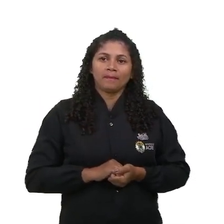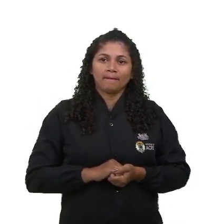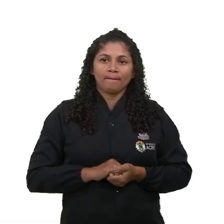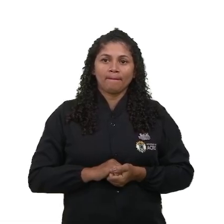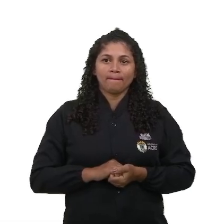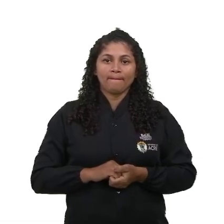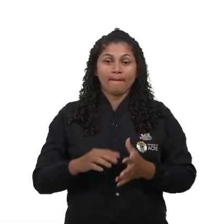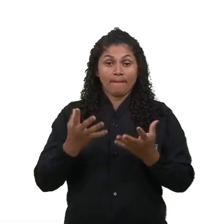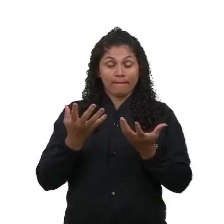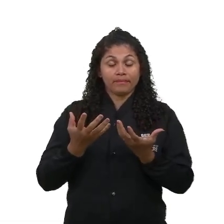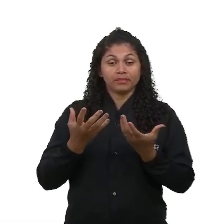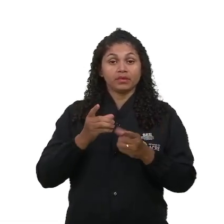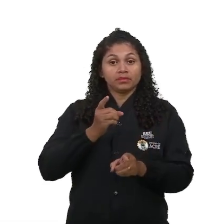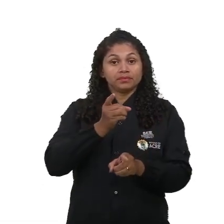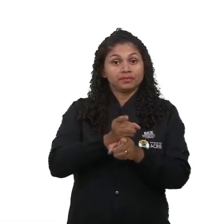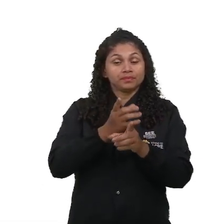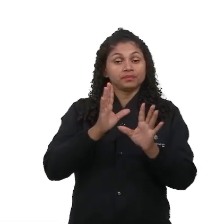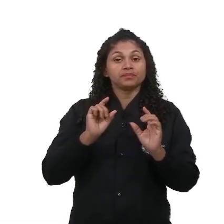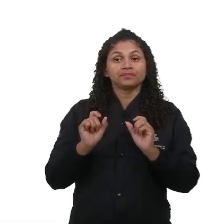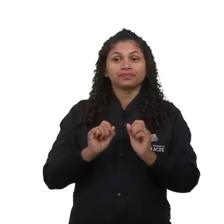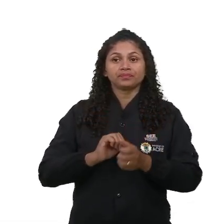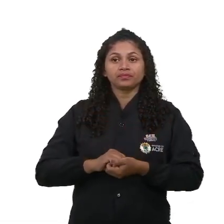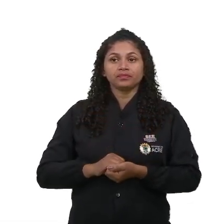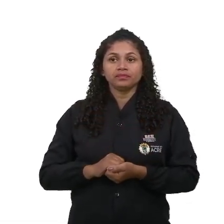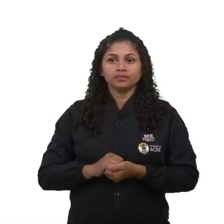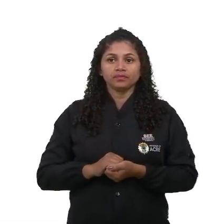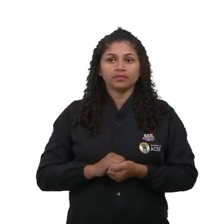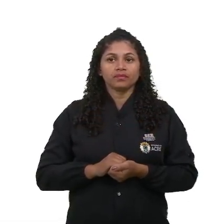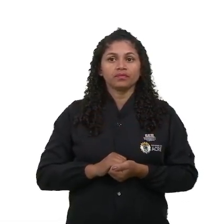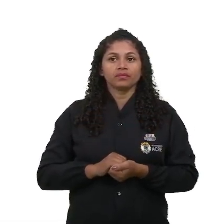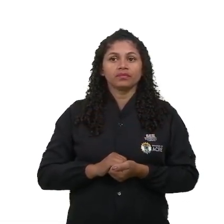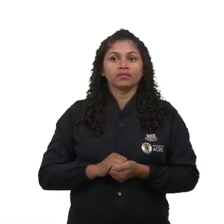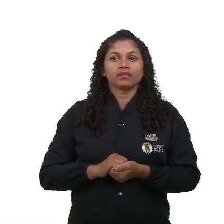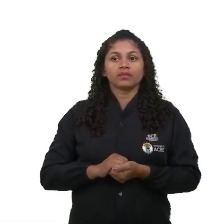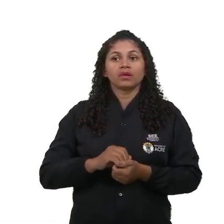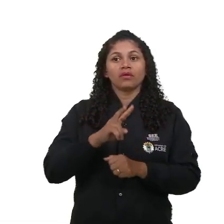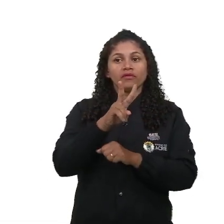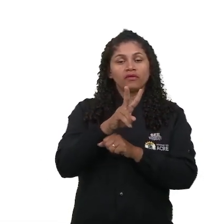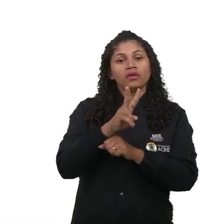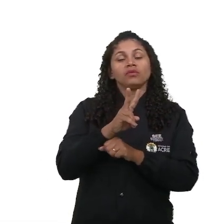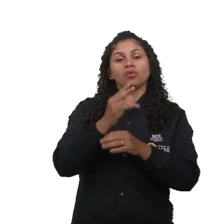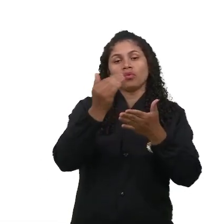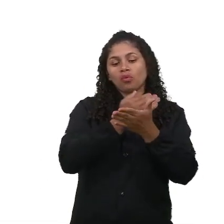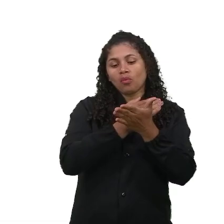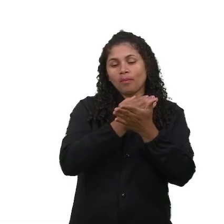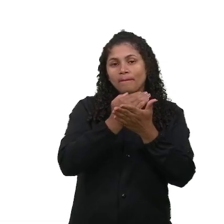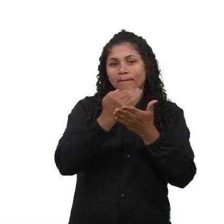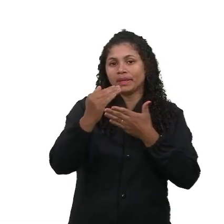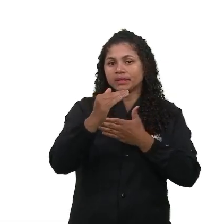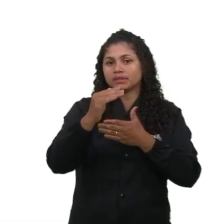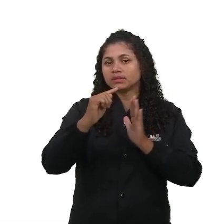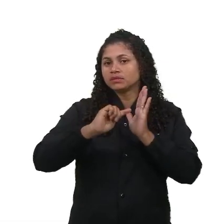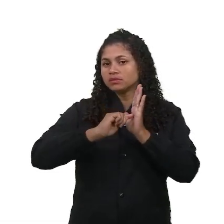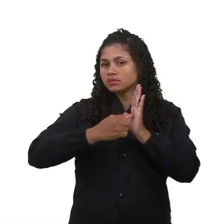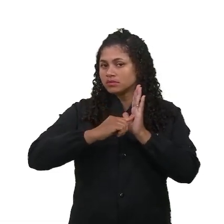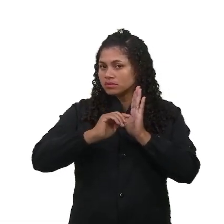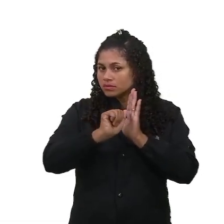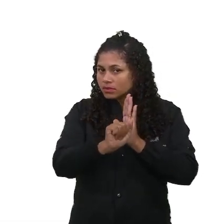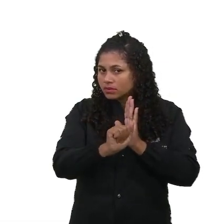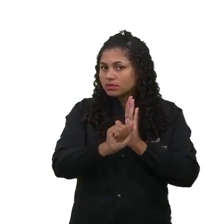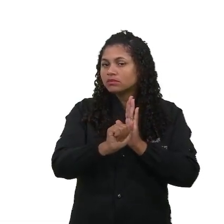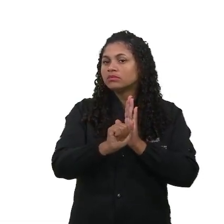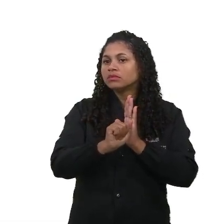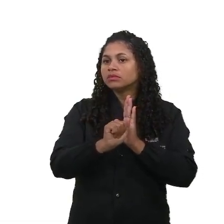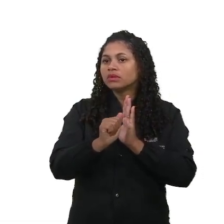Eu quero determinar um vetor que tem origem no ponto A e no ponto B. A ideia é o